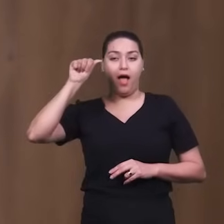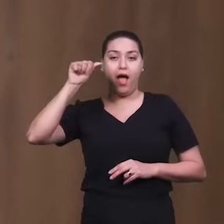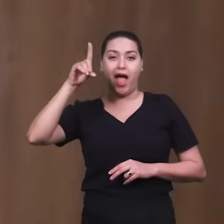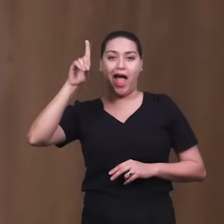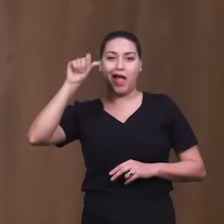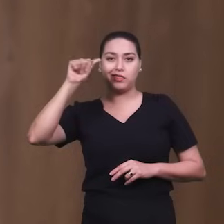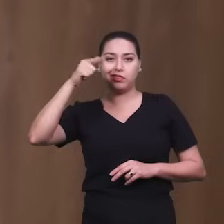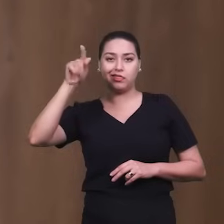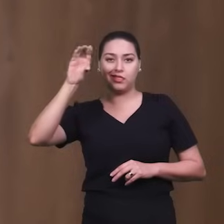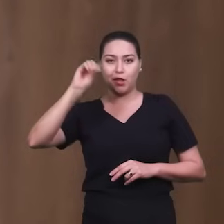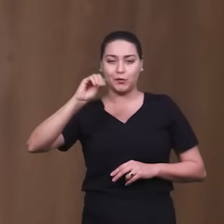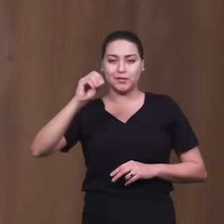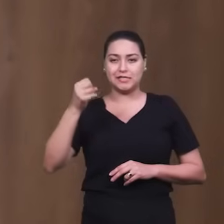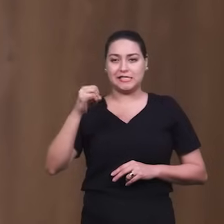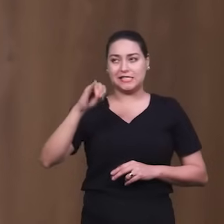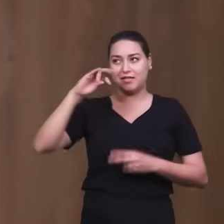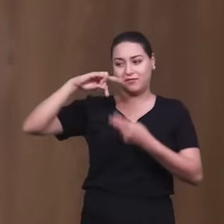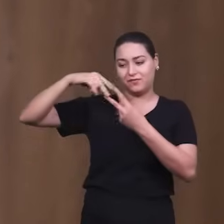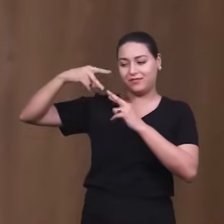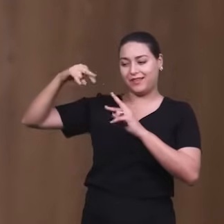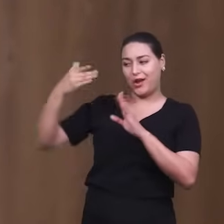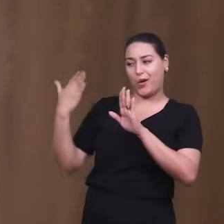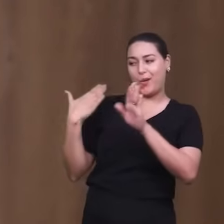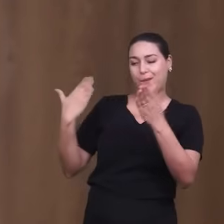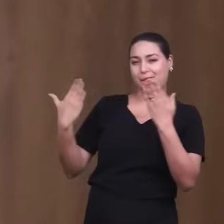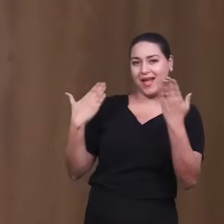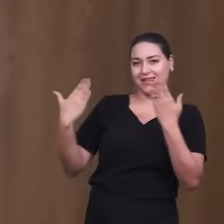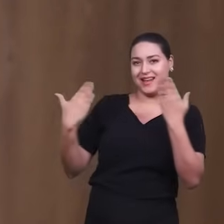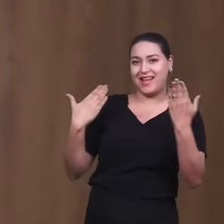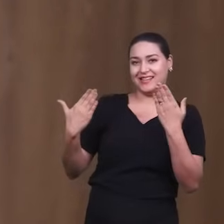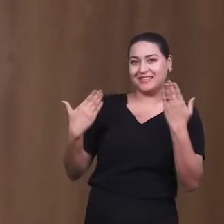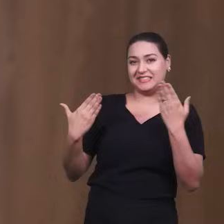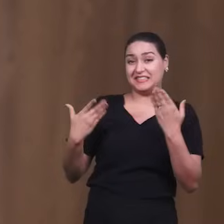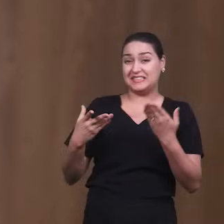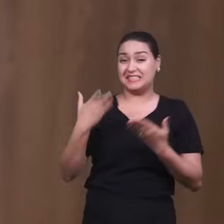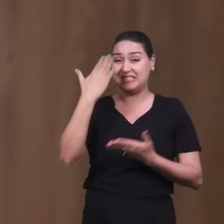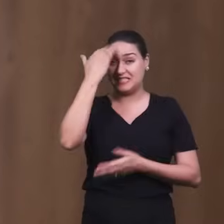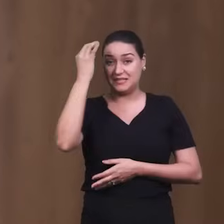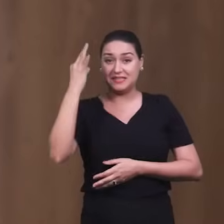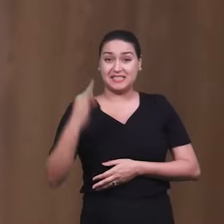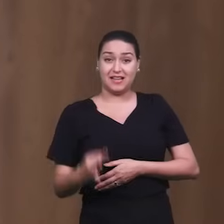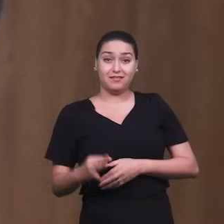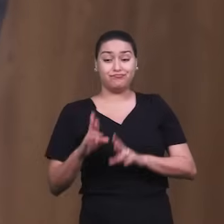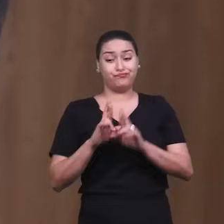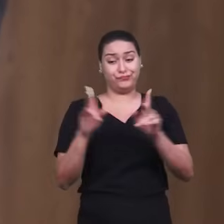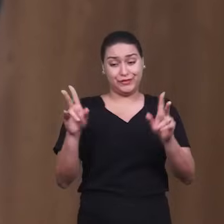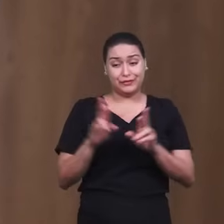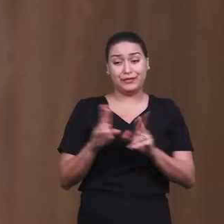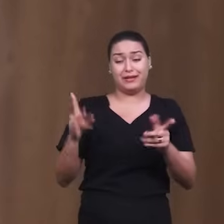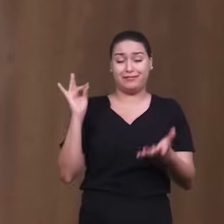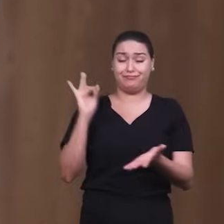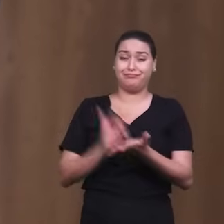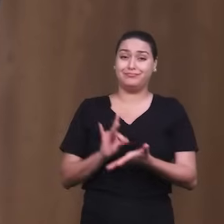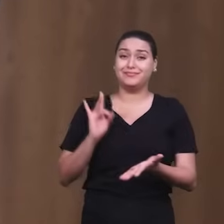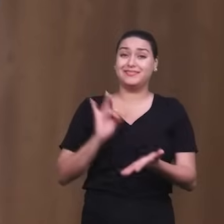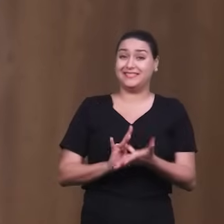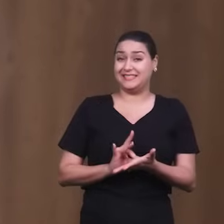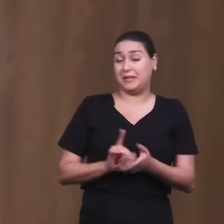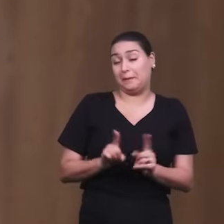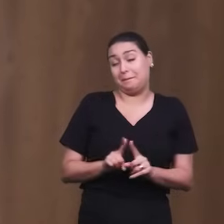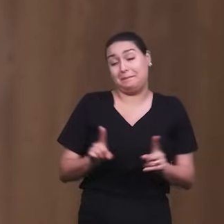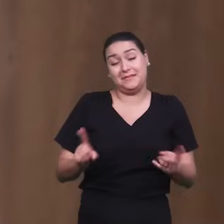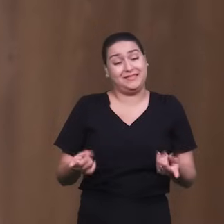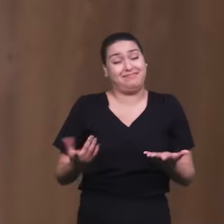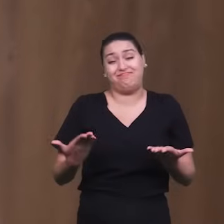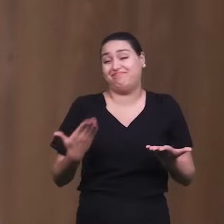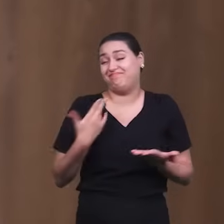Adão, né, e fizéssemos aqui uma comparação com o nosso DNA, certamente nós observaríamos uma série de